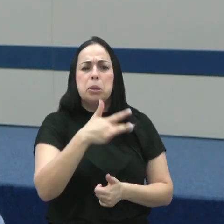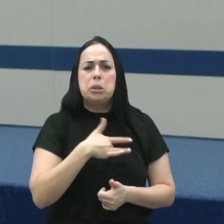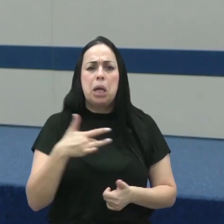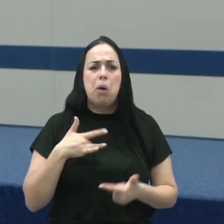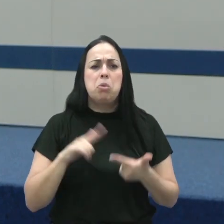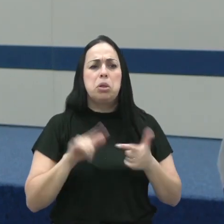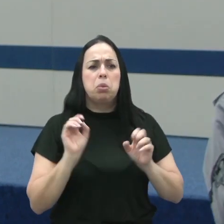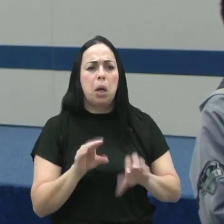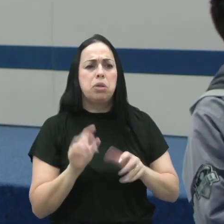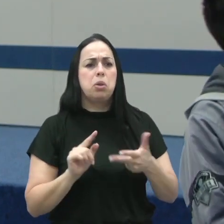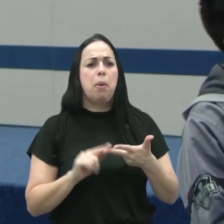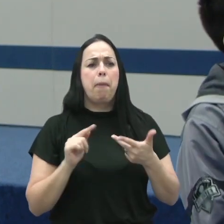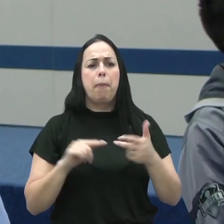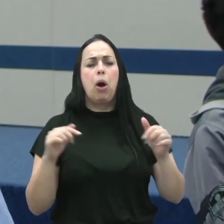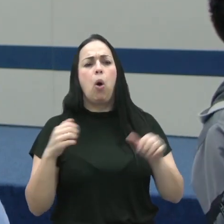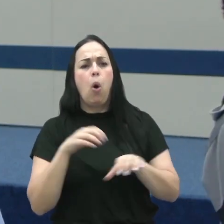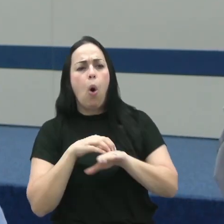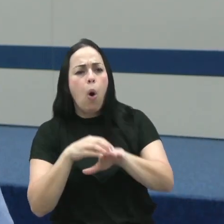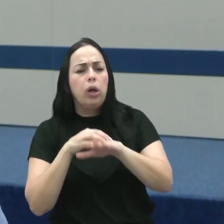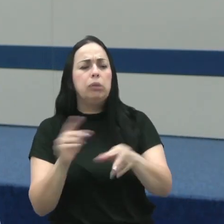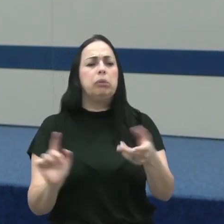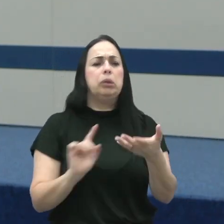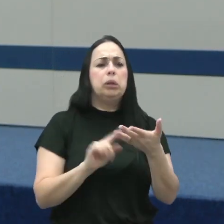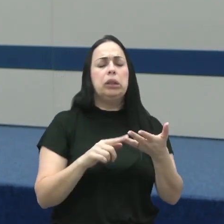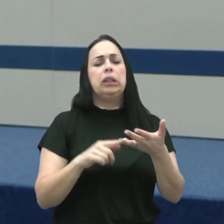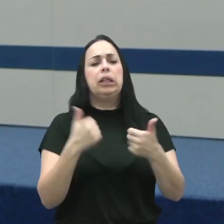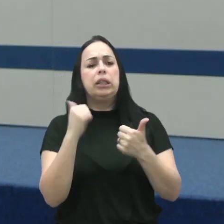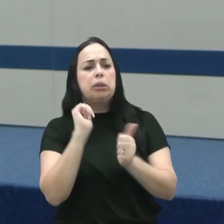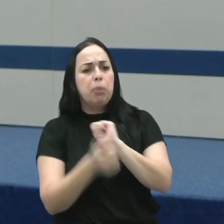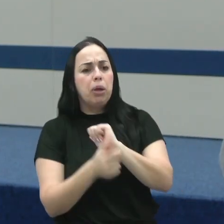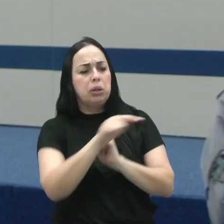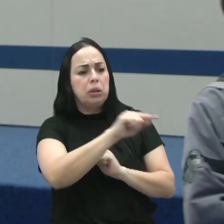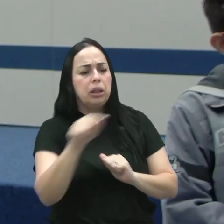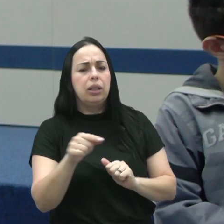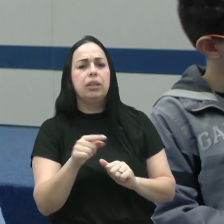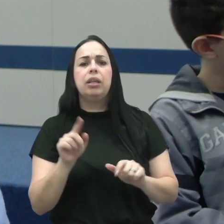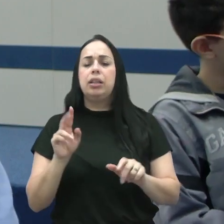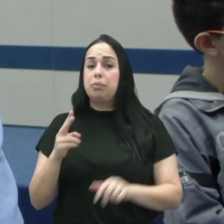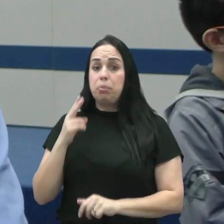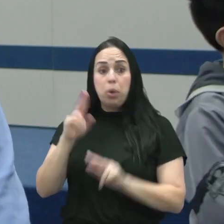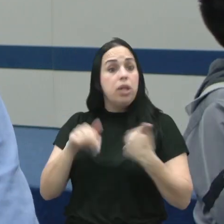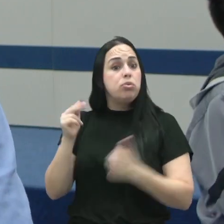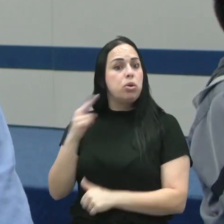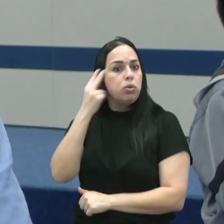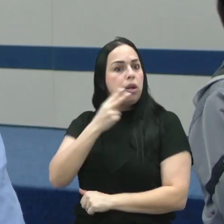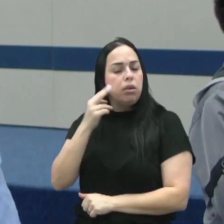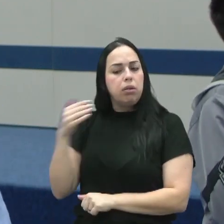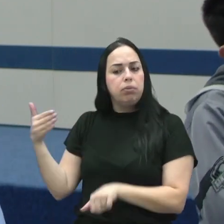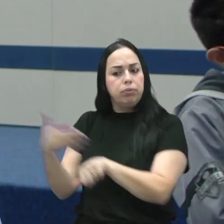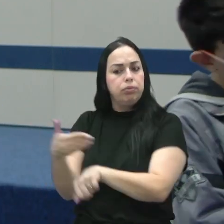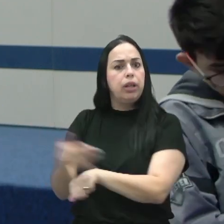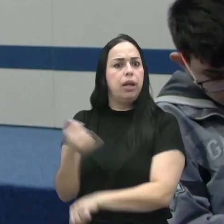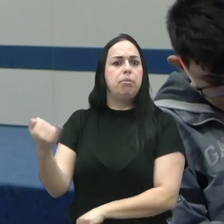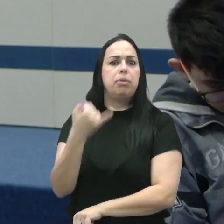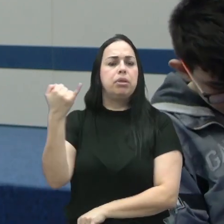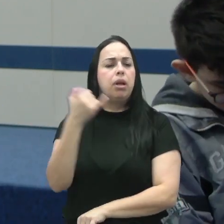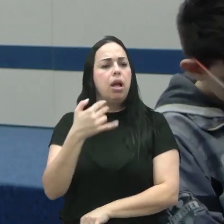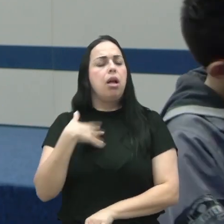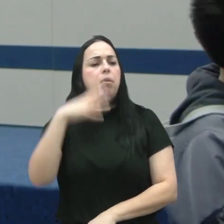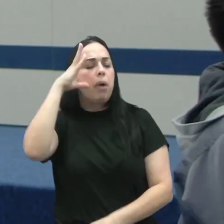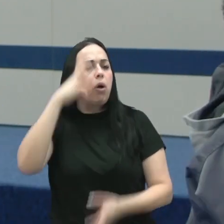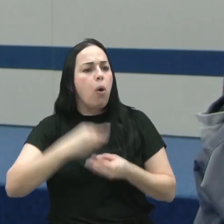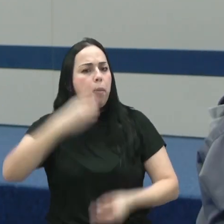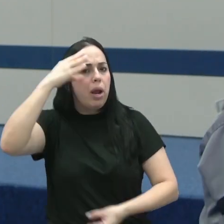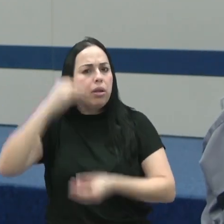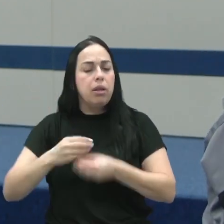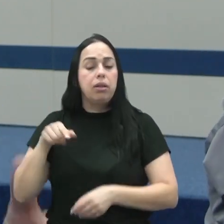em todas as áreas, saúde, educação, mobilidade, esporte. E é muito importante quando tem os vereadores aqui